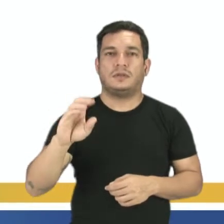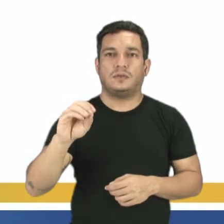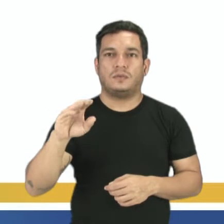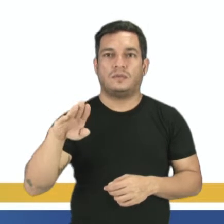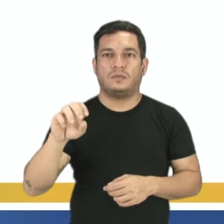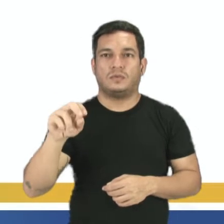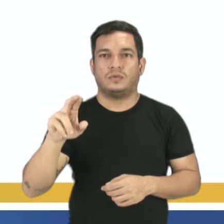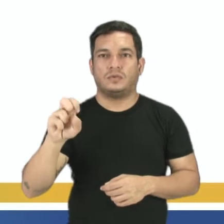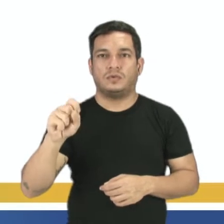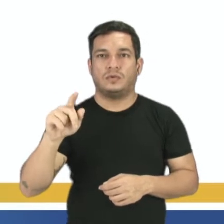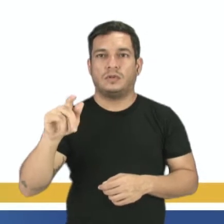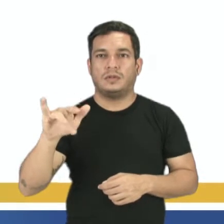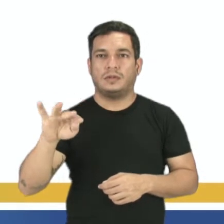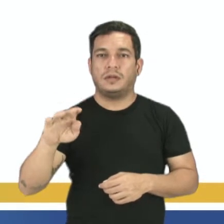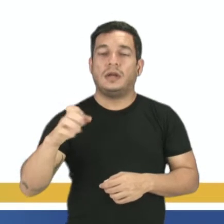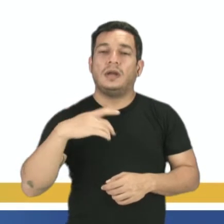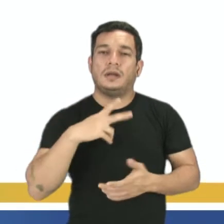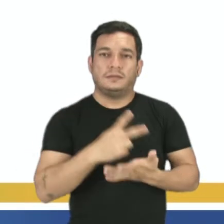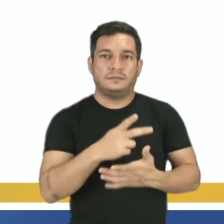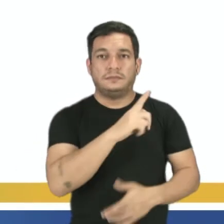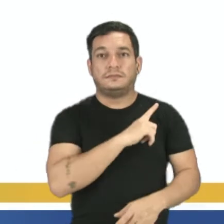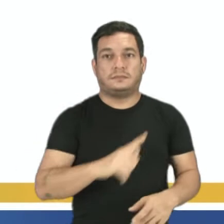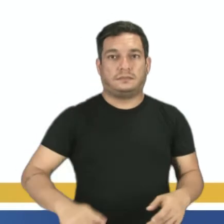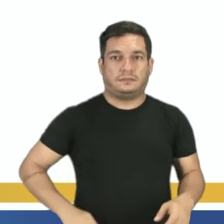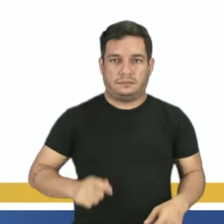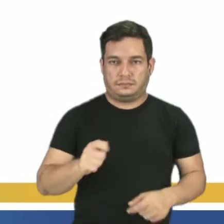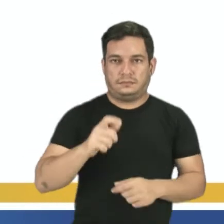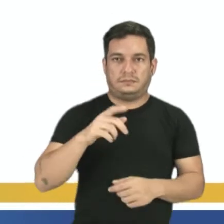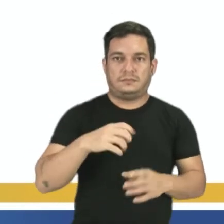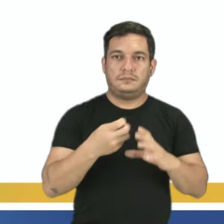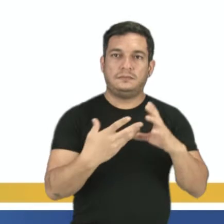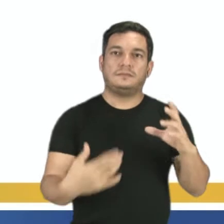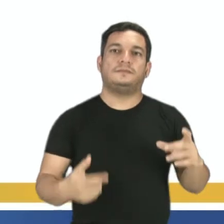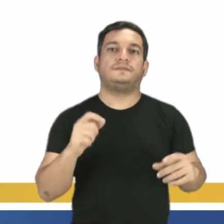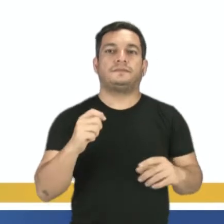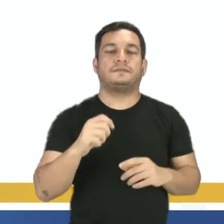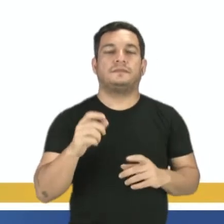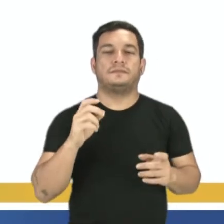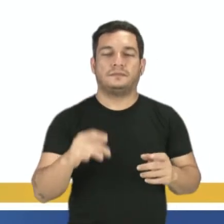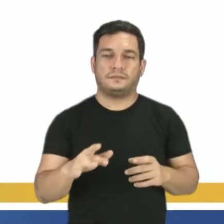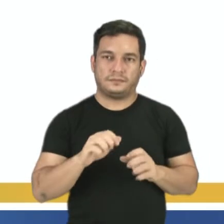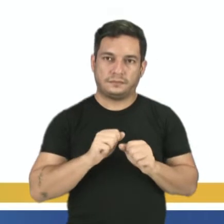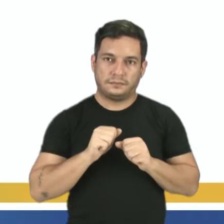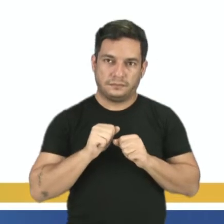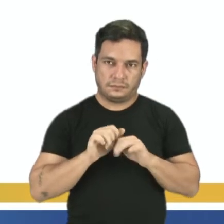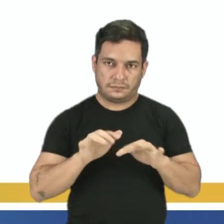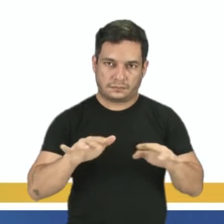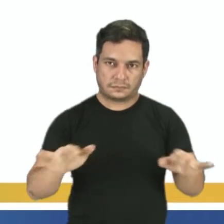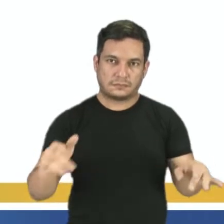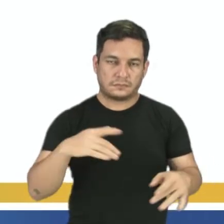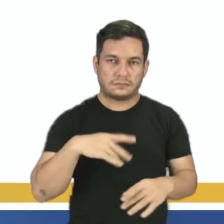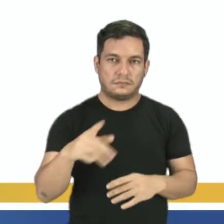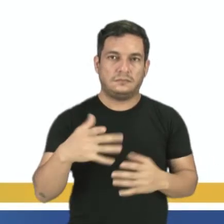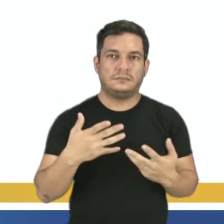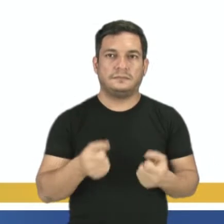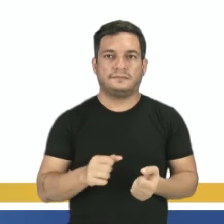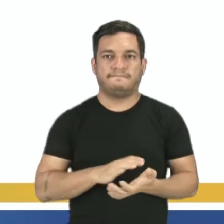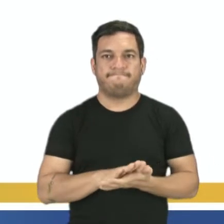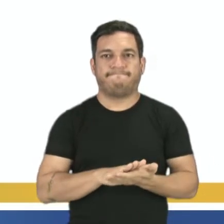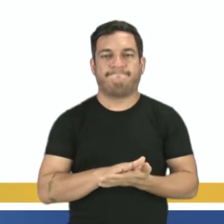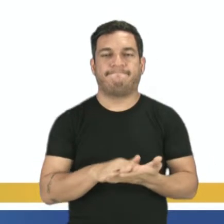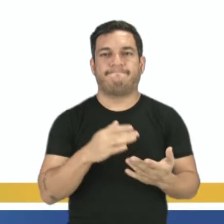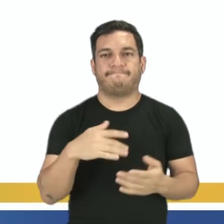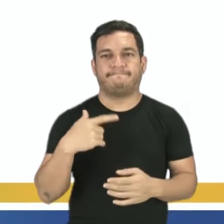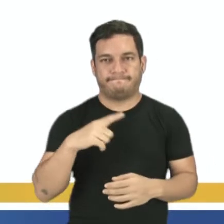Mussolini. Então, sempre quando o governo totalitário, uma das características dele é diluir qualquer outra forma de oposição que